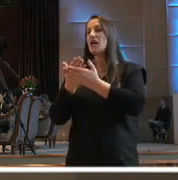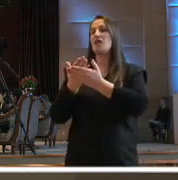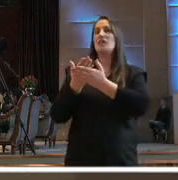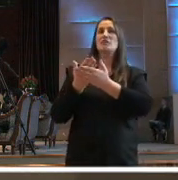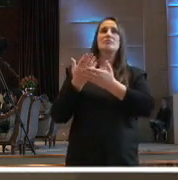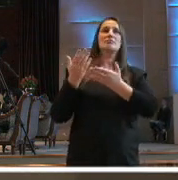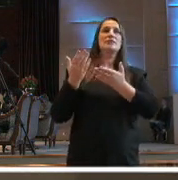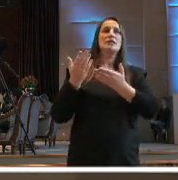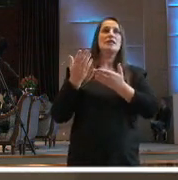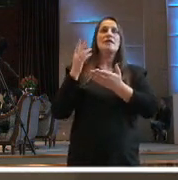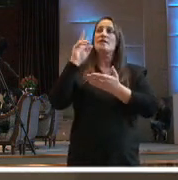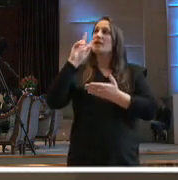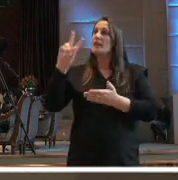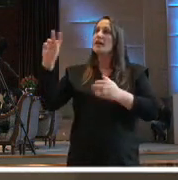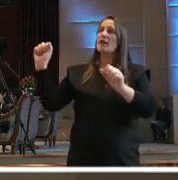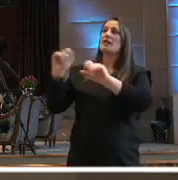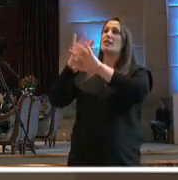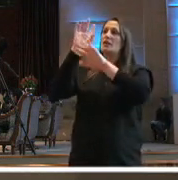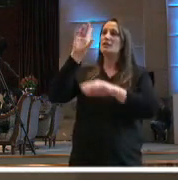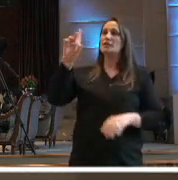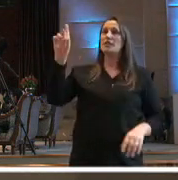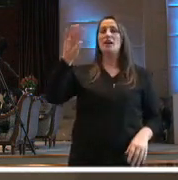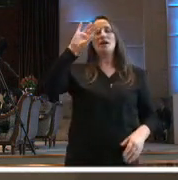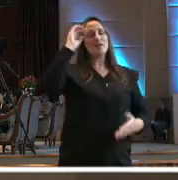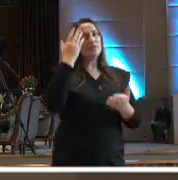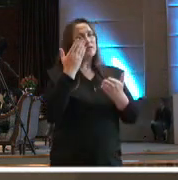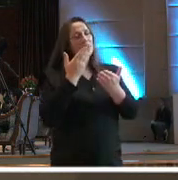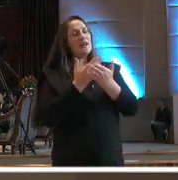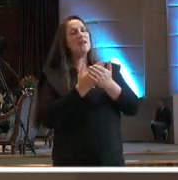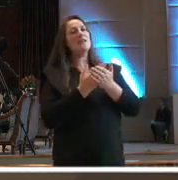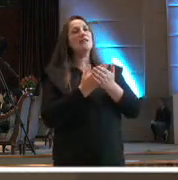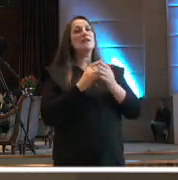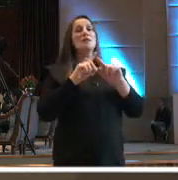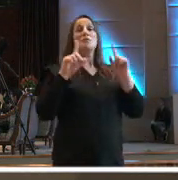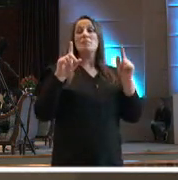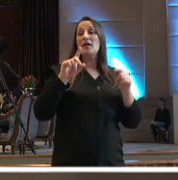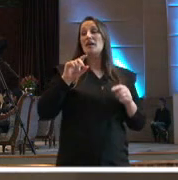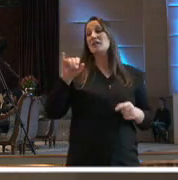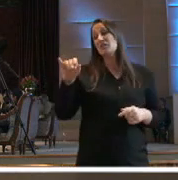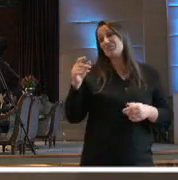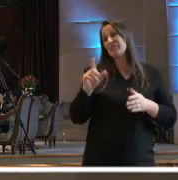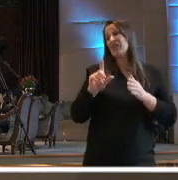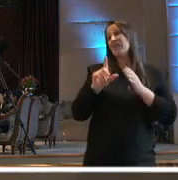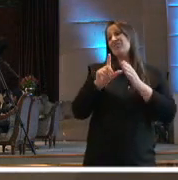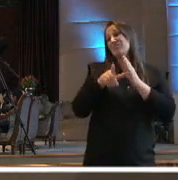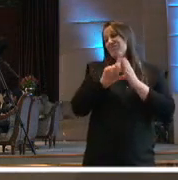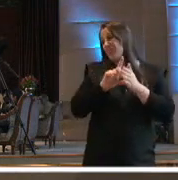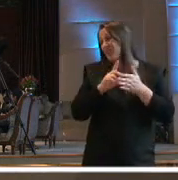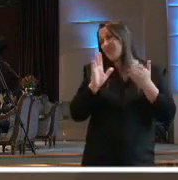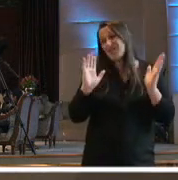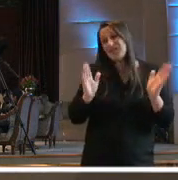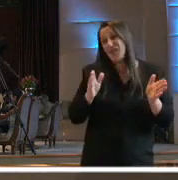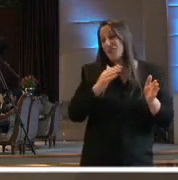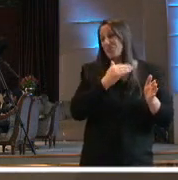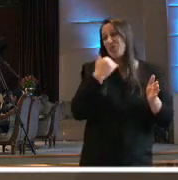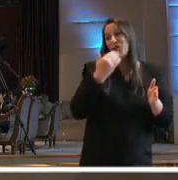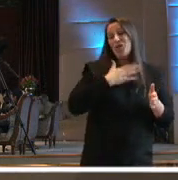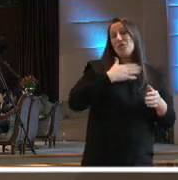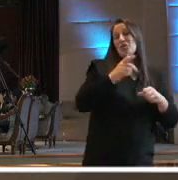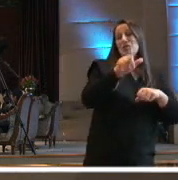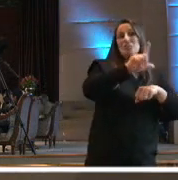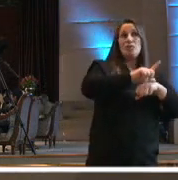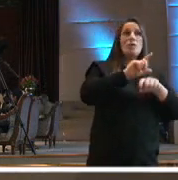na ressurreição do último dia, eu creio, tá? Mas Senhor, você chegou atrasado. Mas